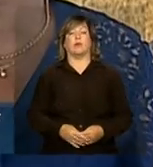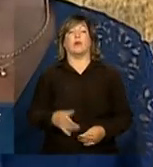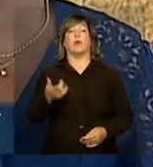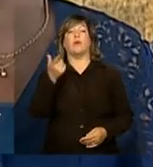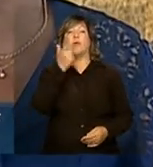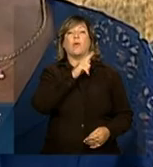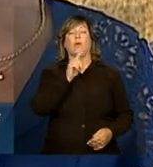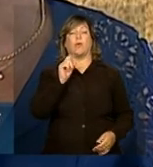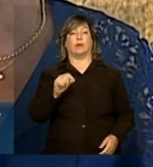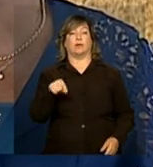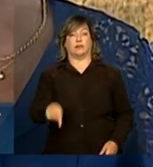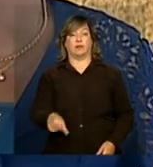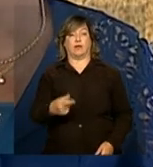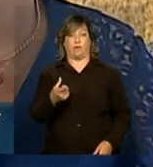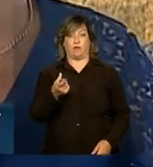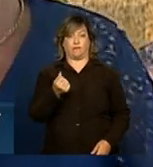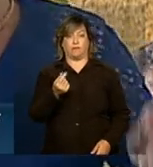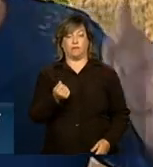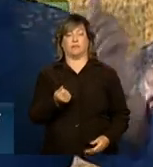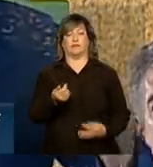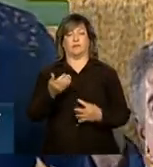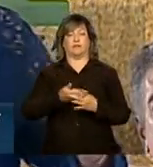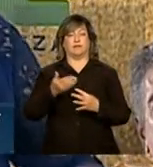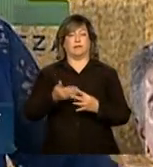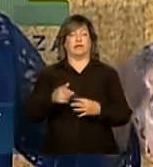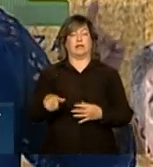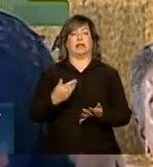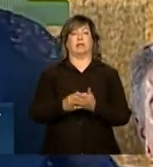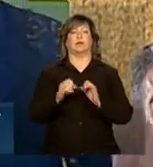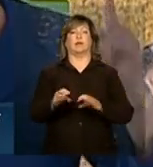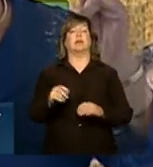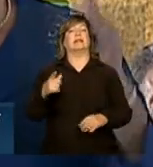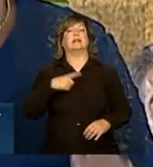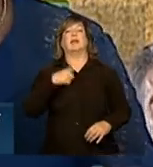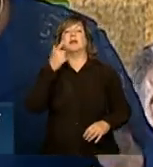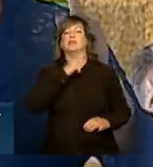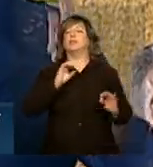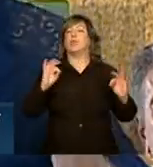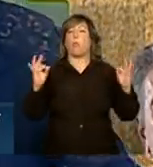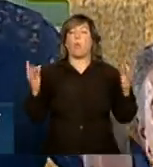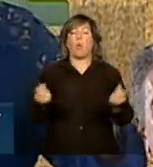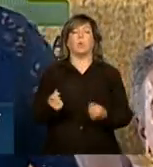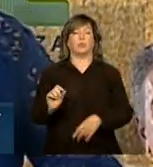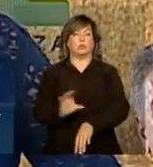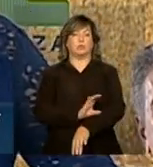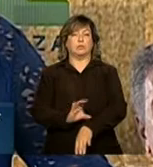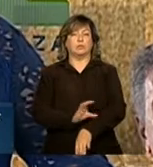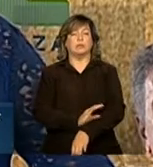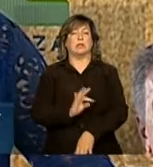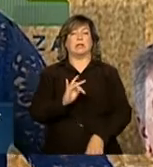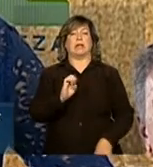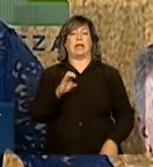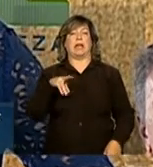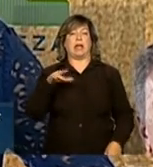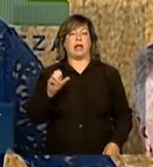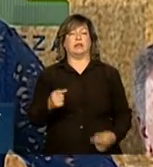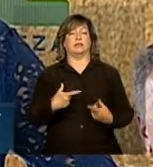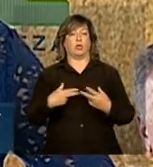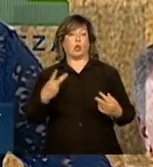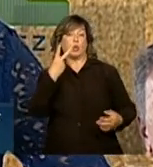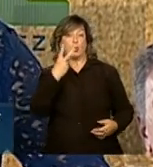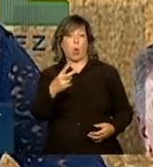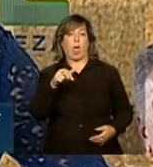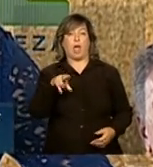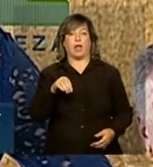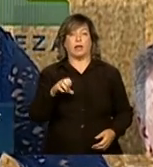conseguiu o financiamento educacional, que tenha acesso a todos os cursos de formação técnica de